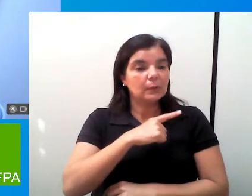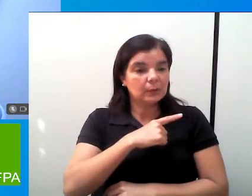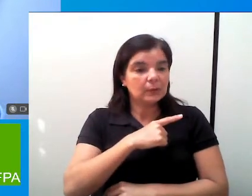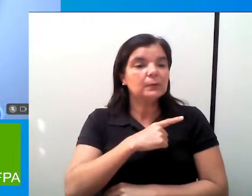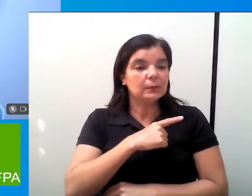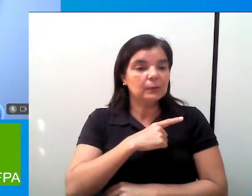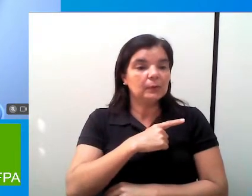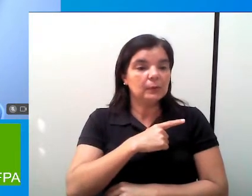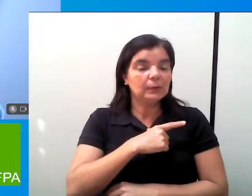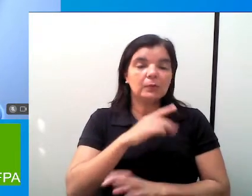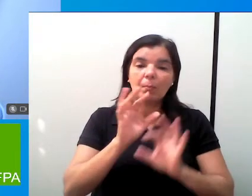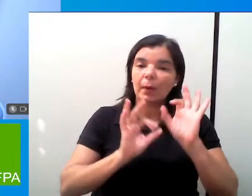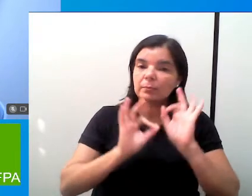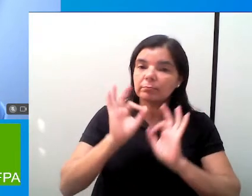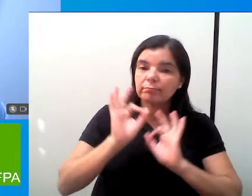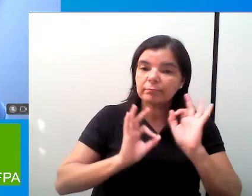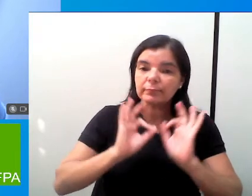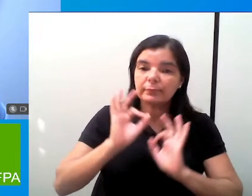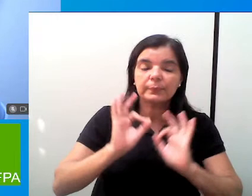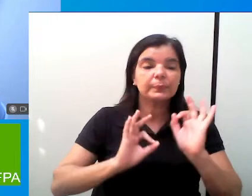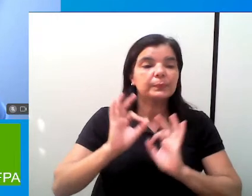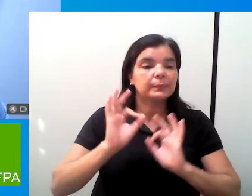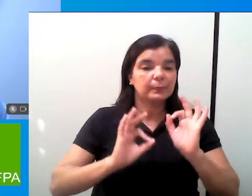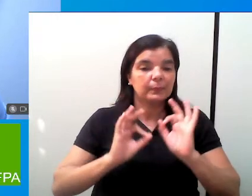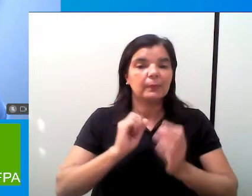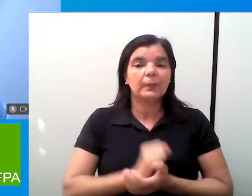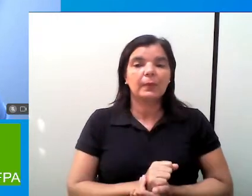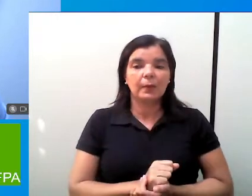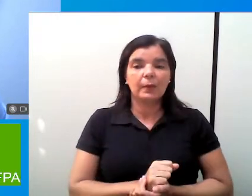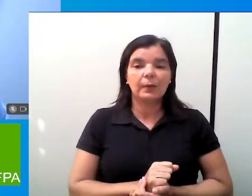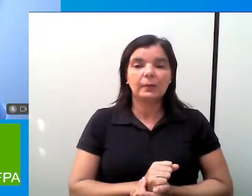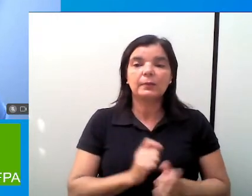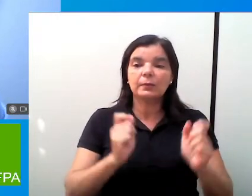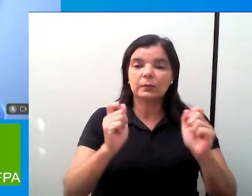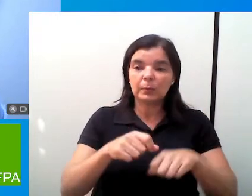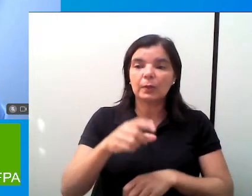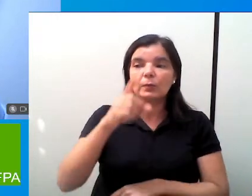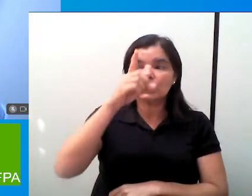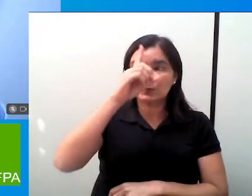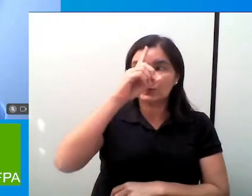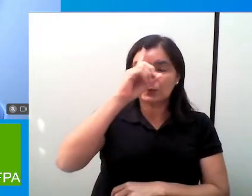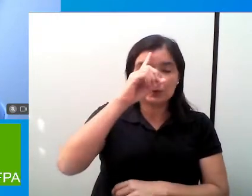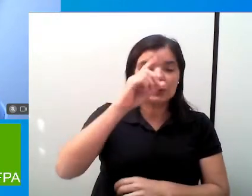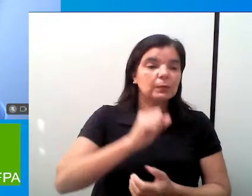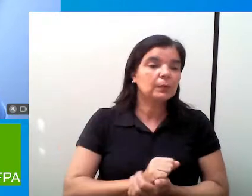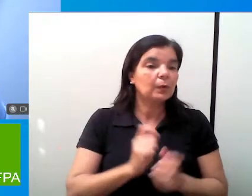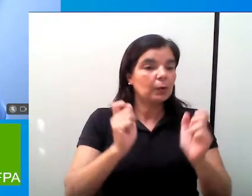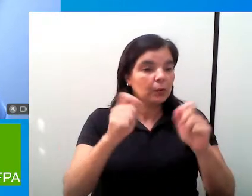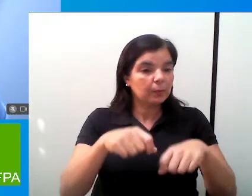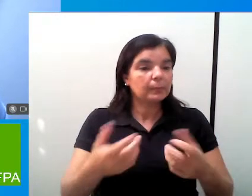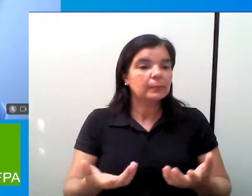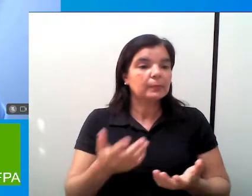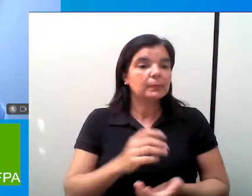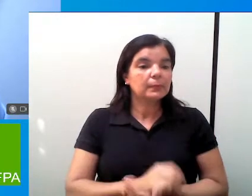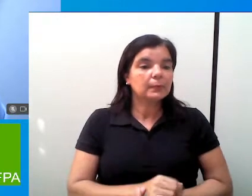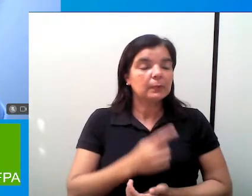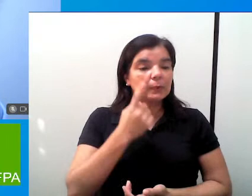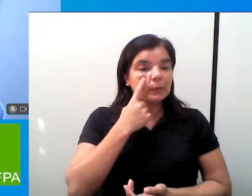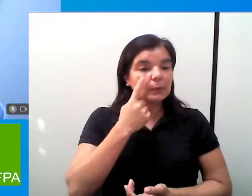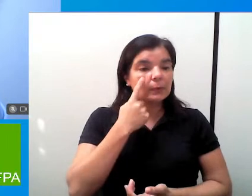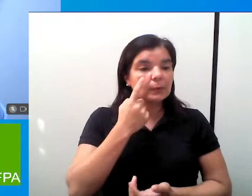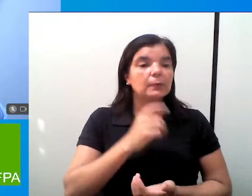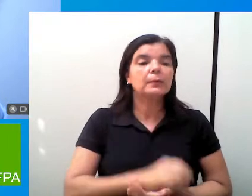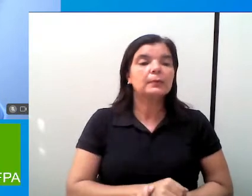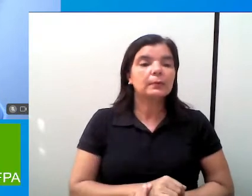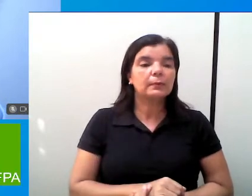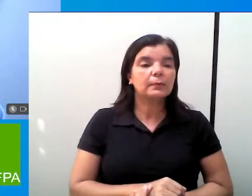maneira mais orgânica, né, dentro do dia a dia, do curso a qual ele escolheu. Então, é isso que a gente busca.